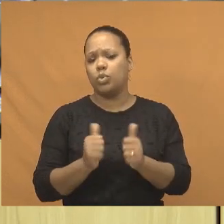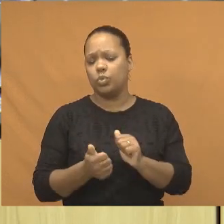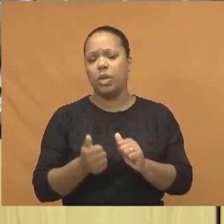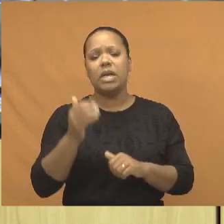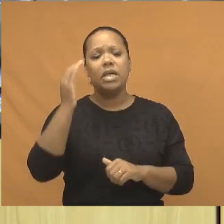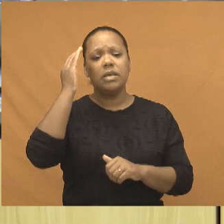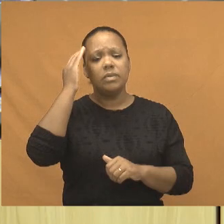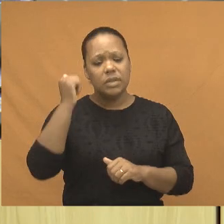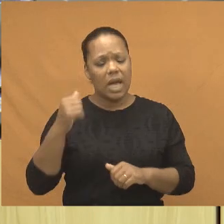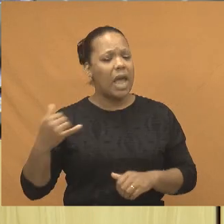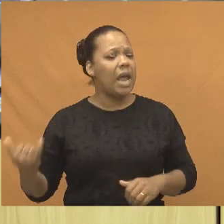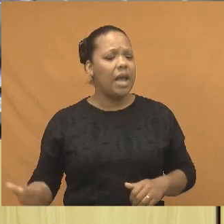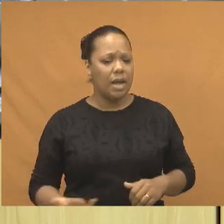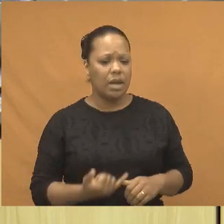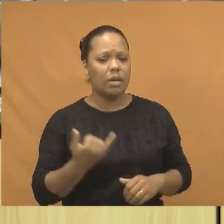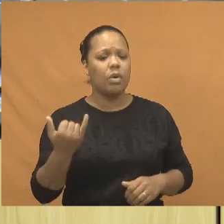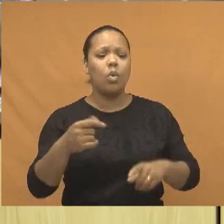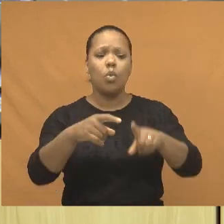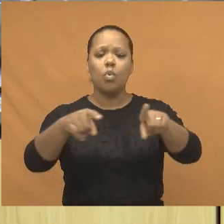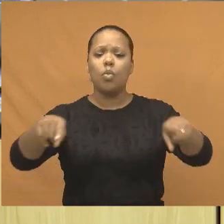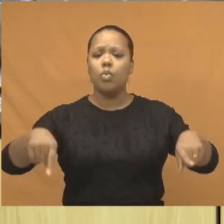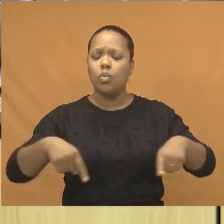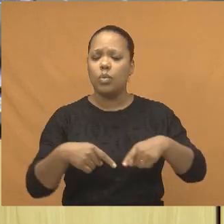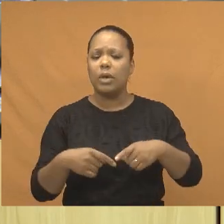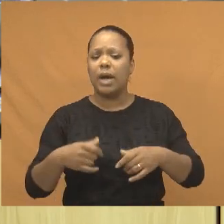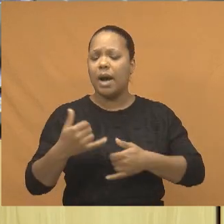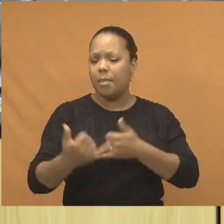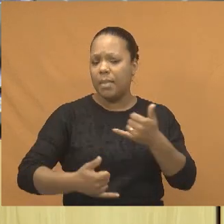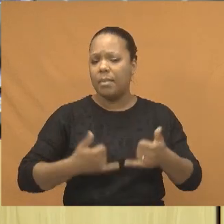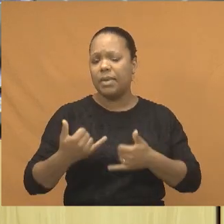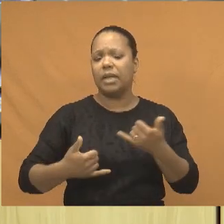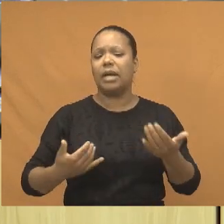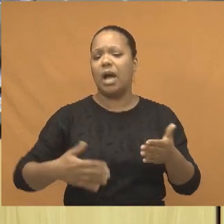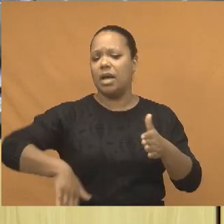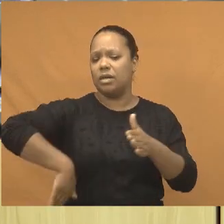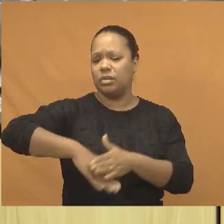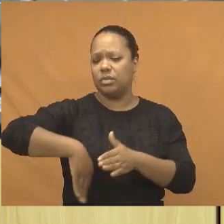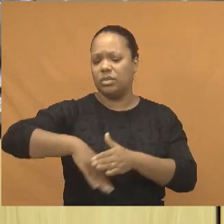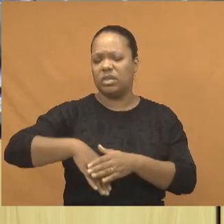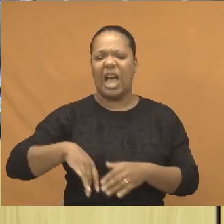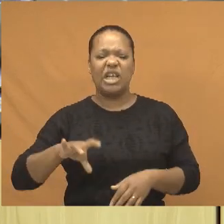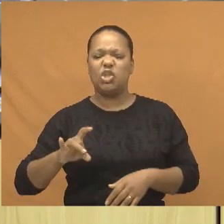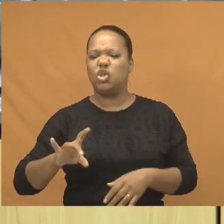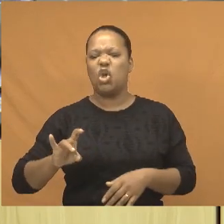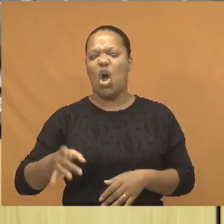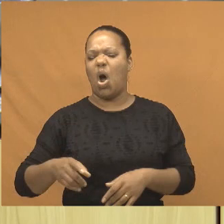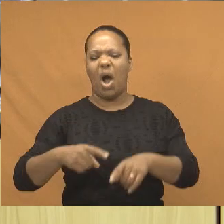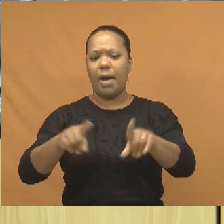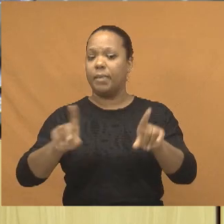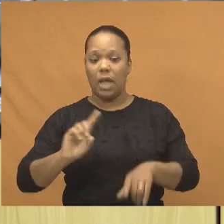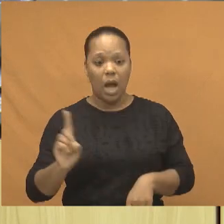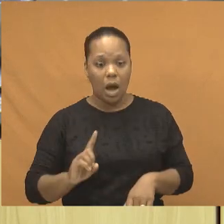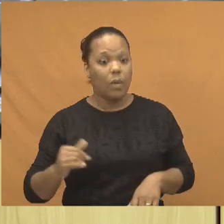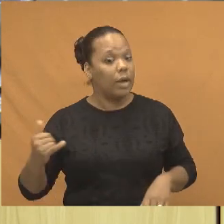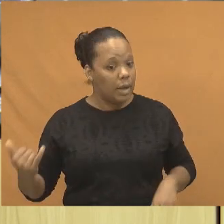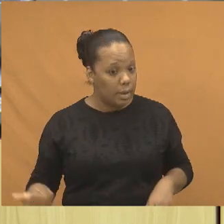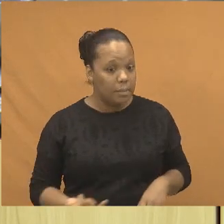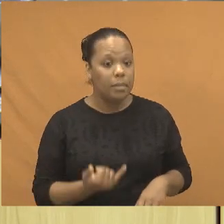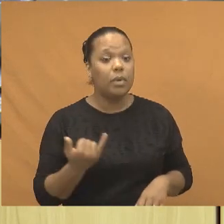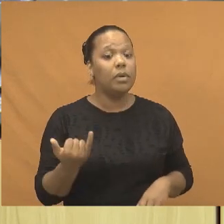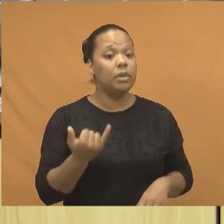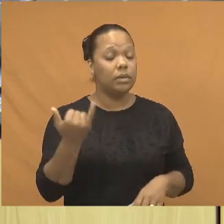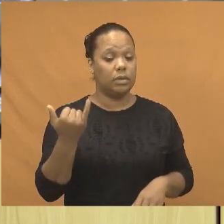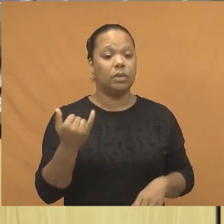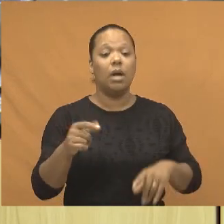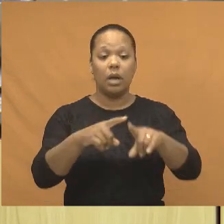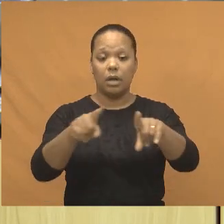o quanto é importante uma pequena área dessa. A gente fala até, ah, é só um campinho. Não, não, não é só um campinho, não. Se o